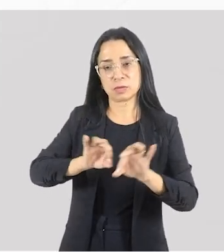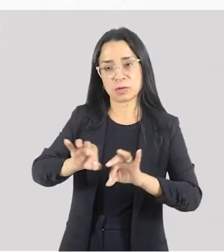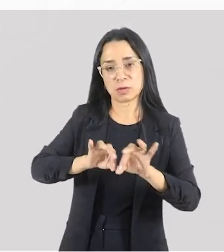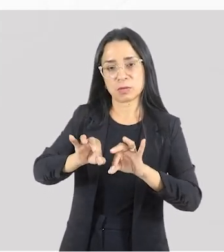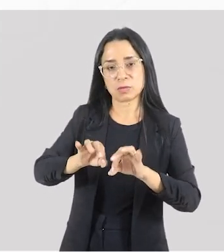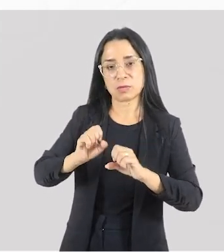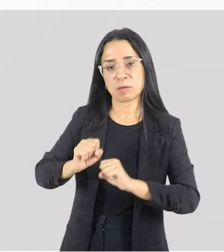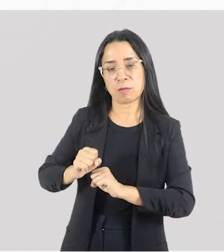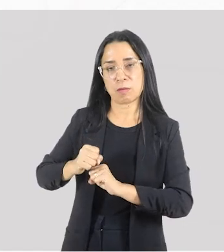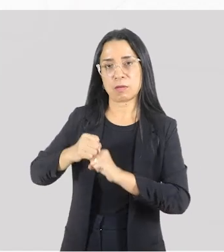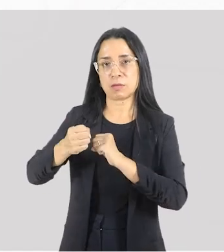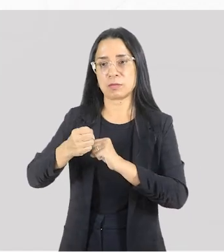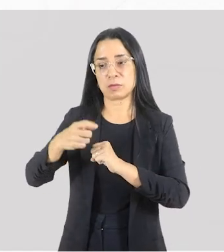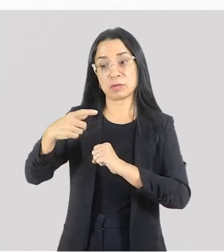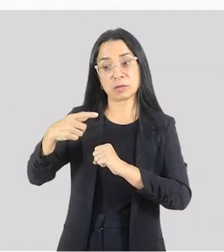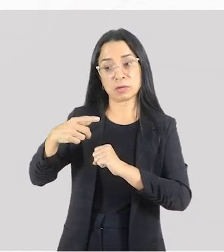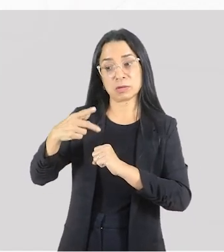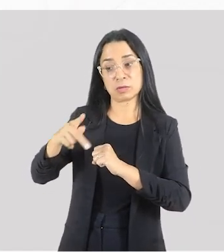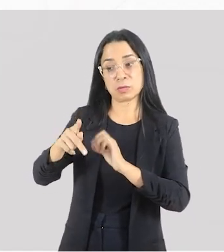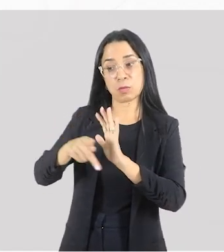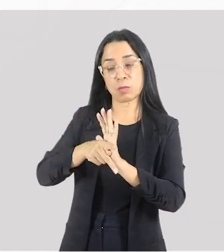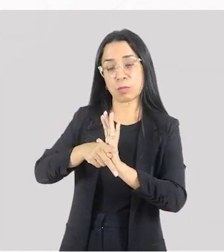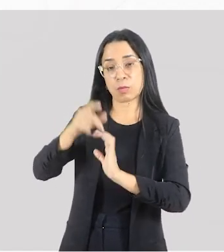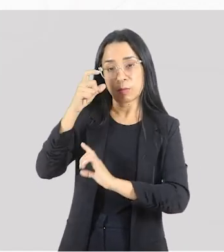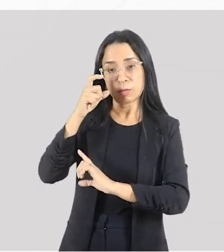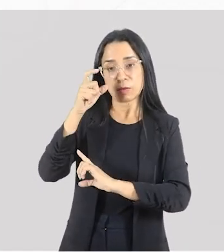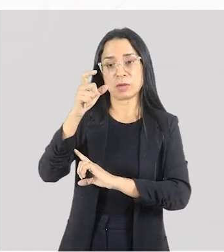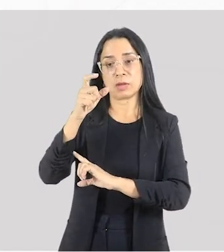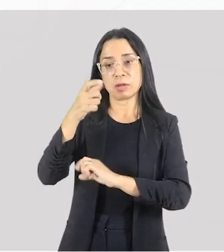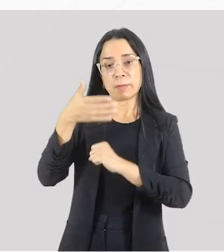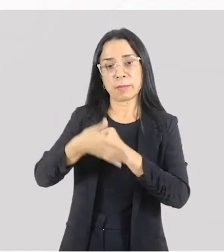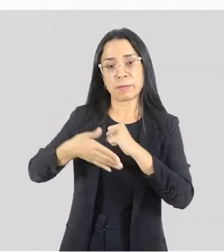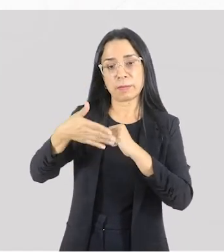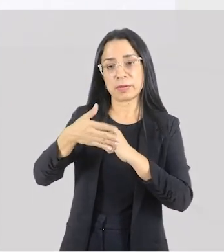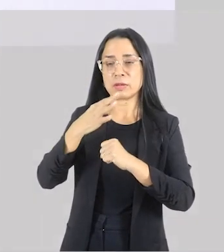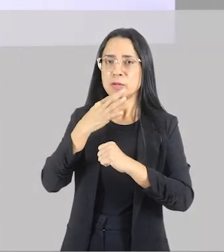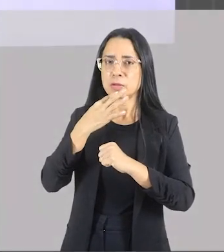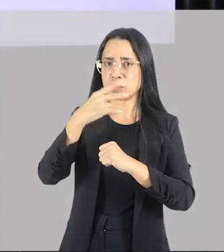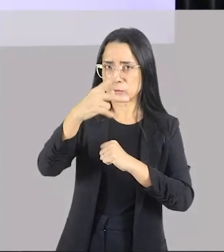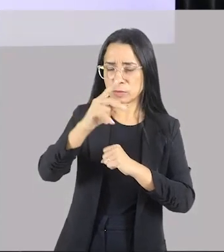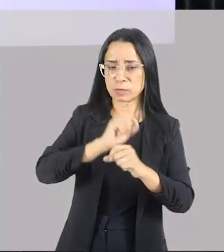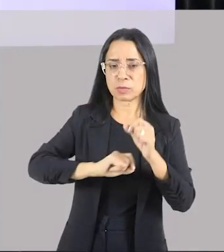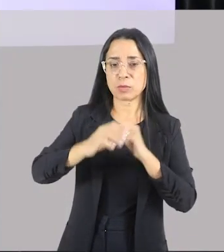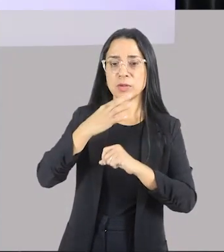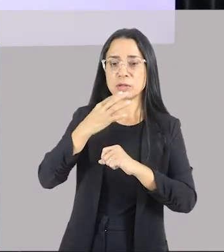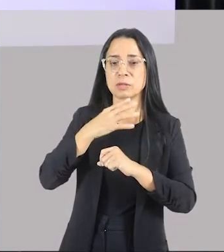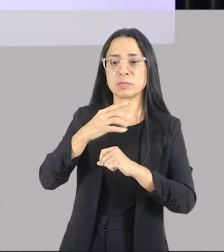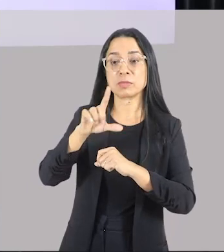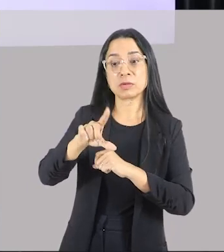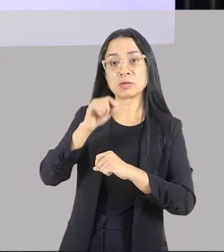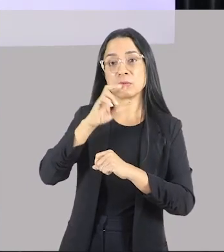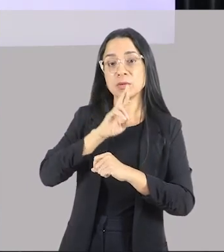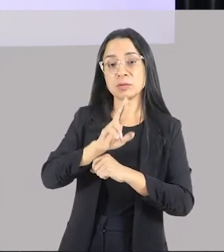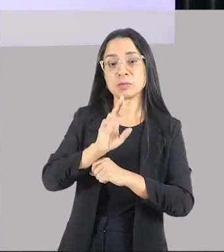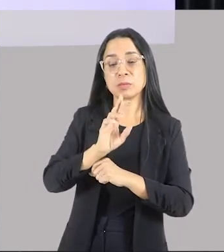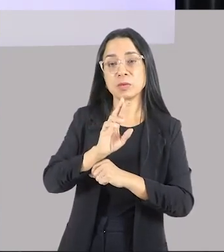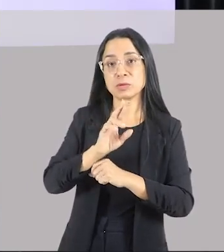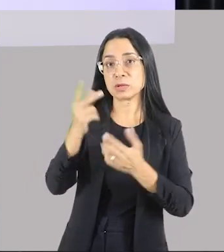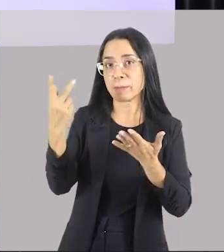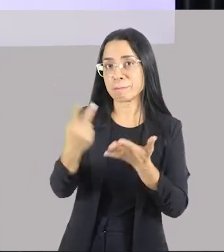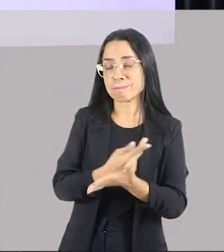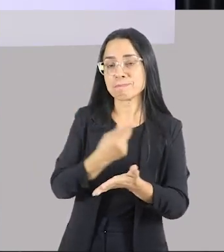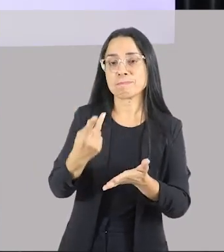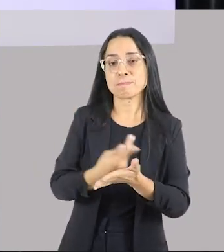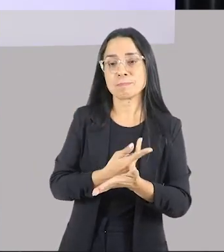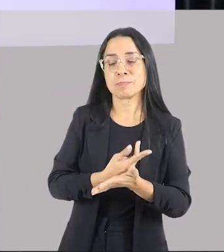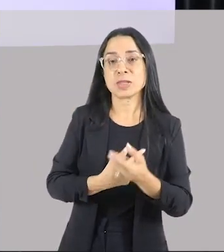defesa de seus interesses, com base em seus conhecimentos sobre o tema, marque a alternativa incorreta. Então, olha só, ele está colocando aí um